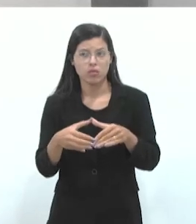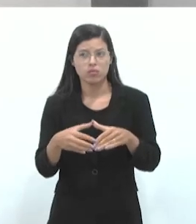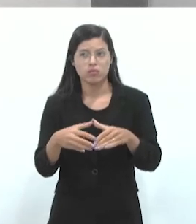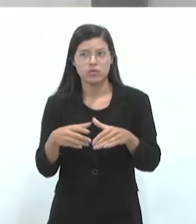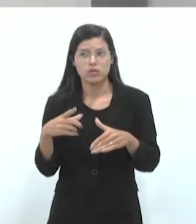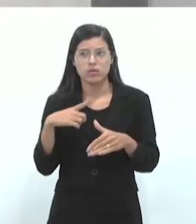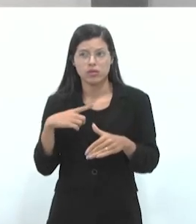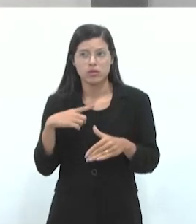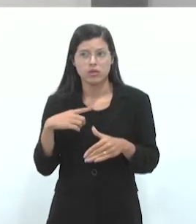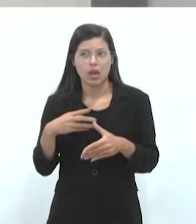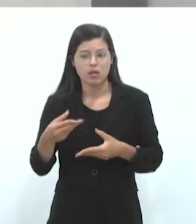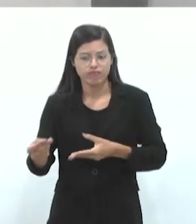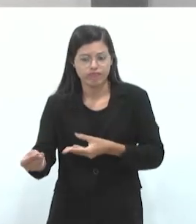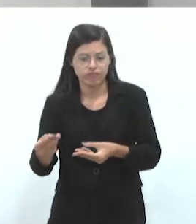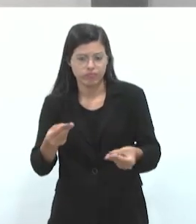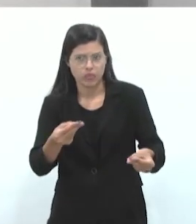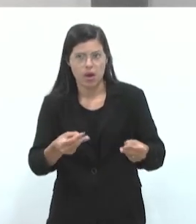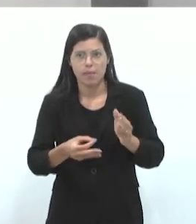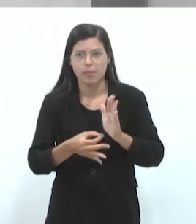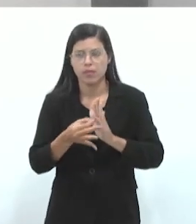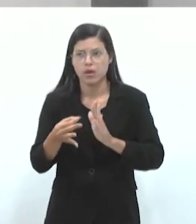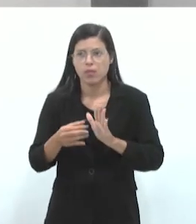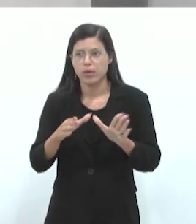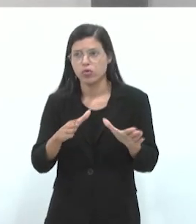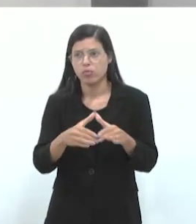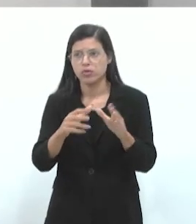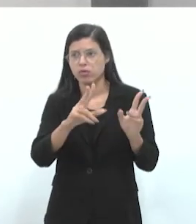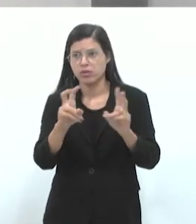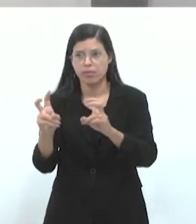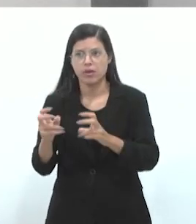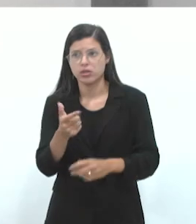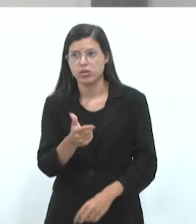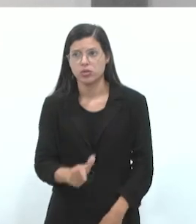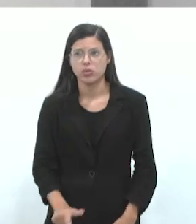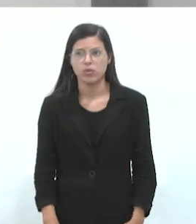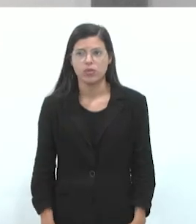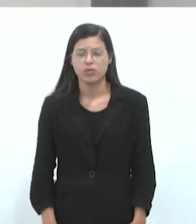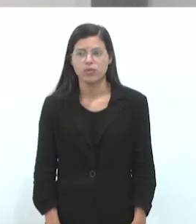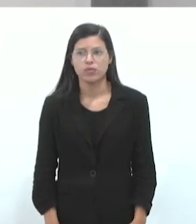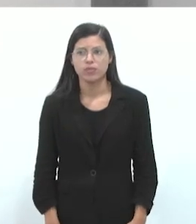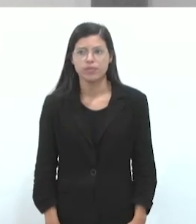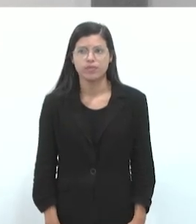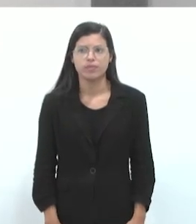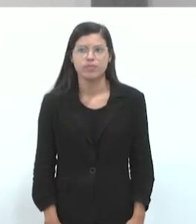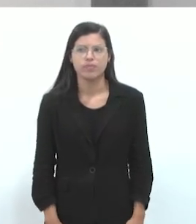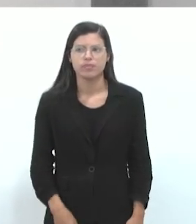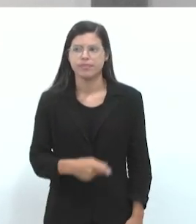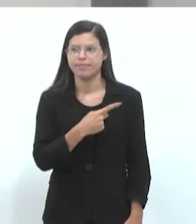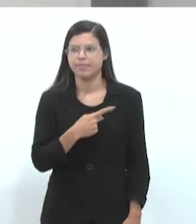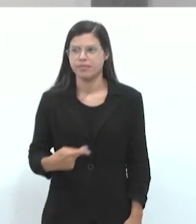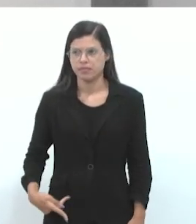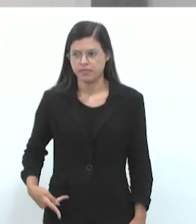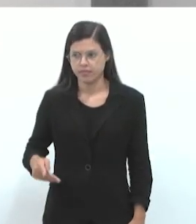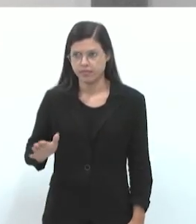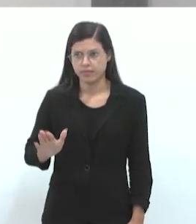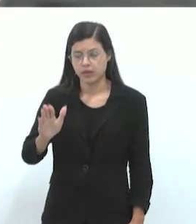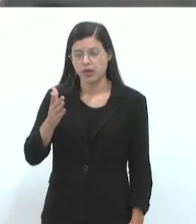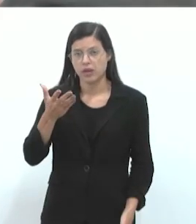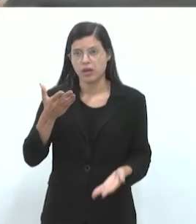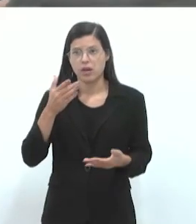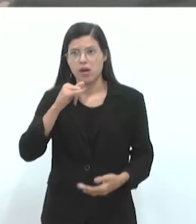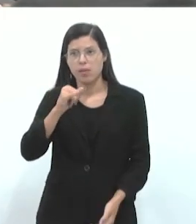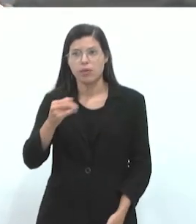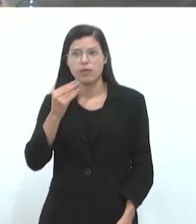esses pareceres para as comissões temáticas de novo. Presidente, eu queria aproveitar a oportunidade que, antes de começar a